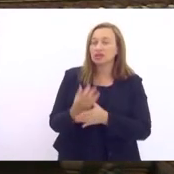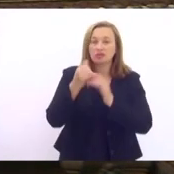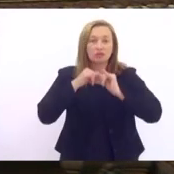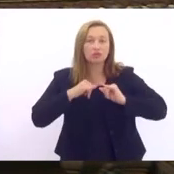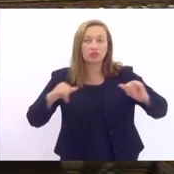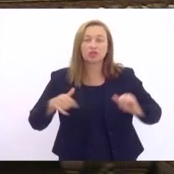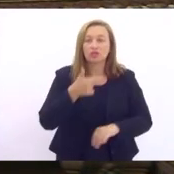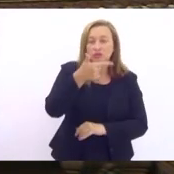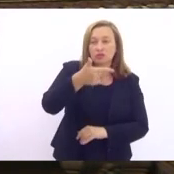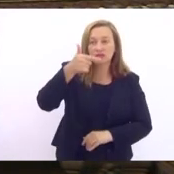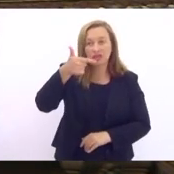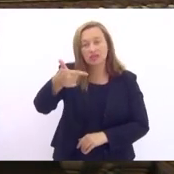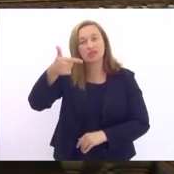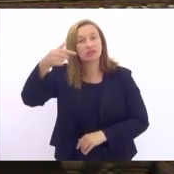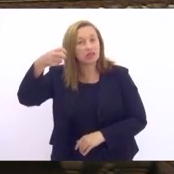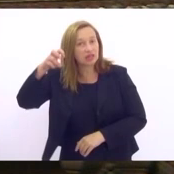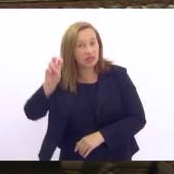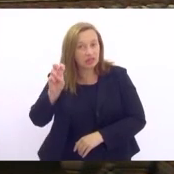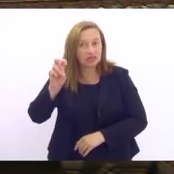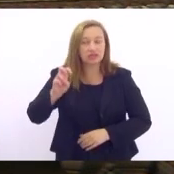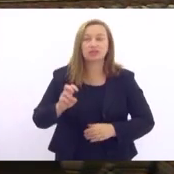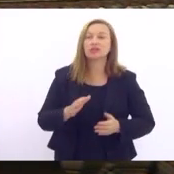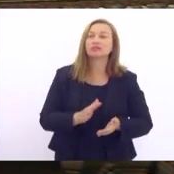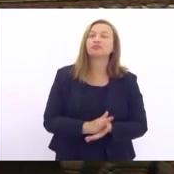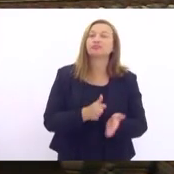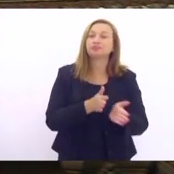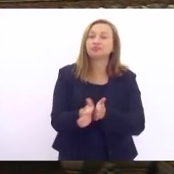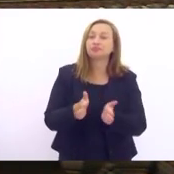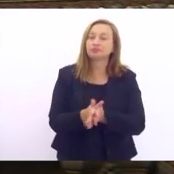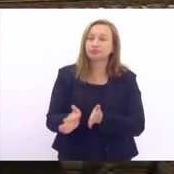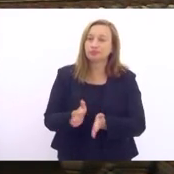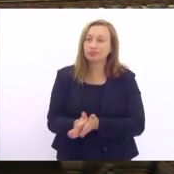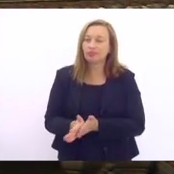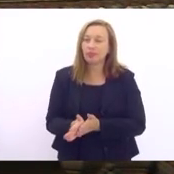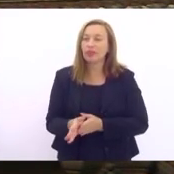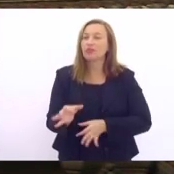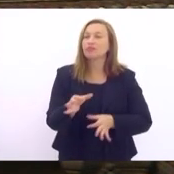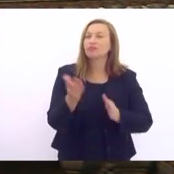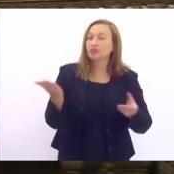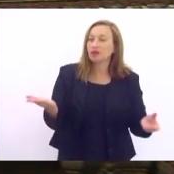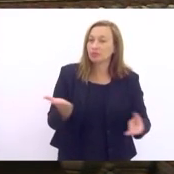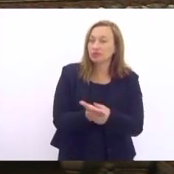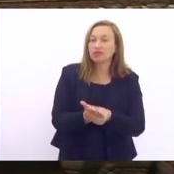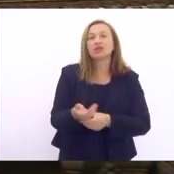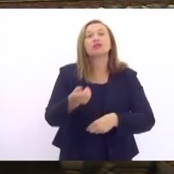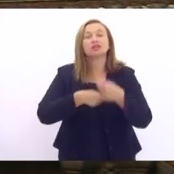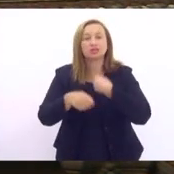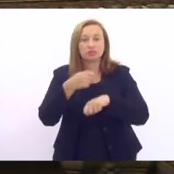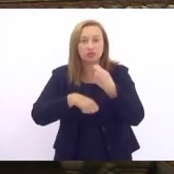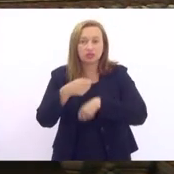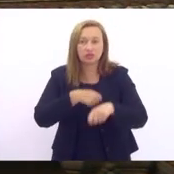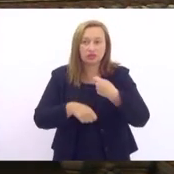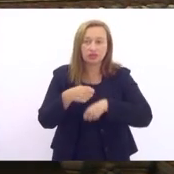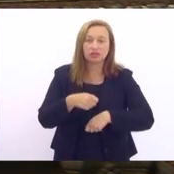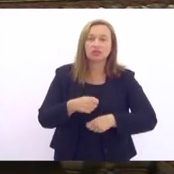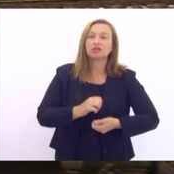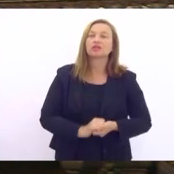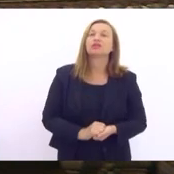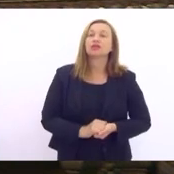despachos apostos aos processos administrativos apreciados, 15 editais, além